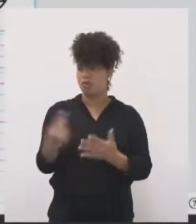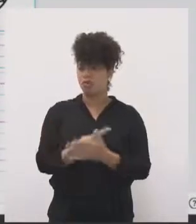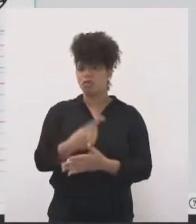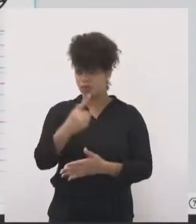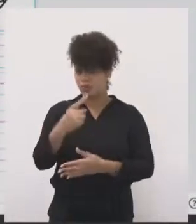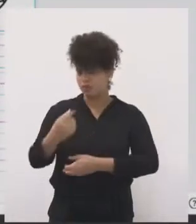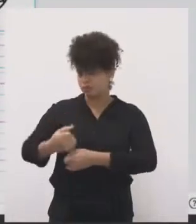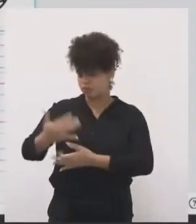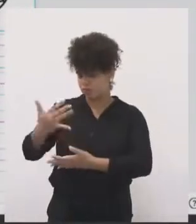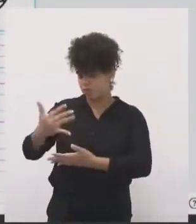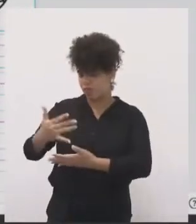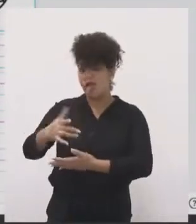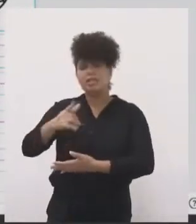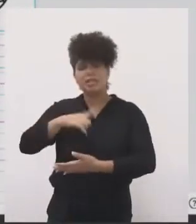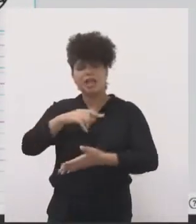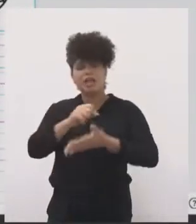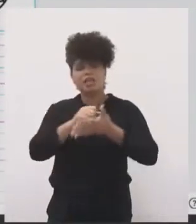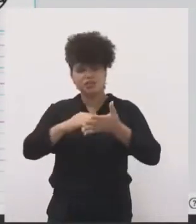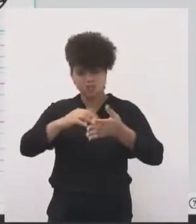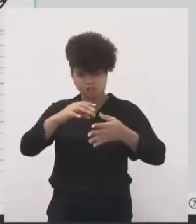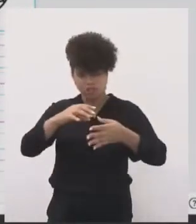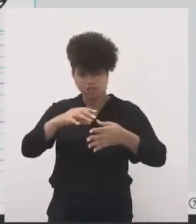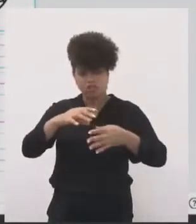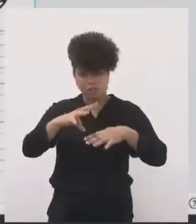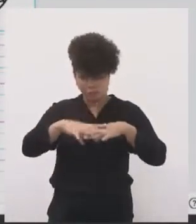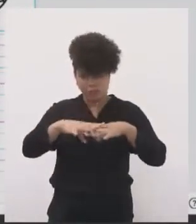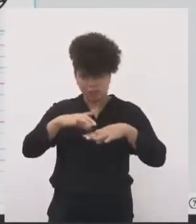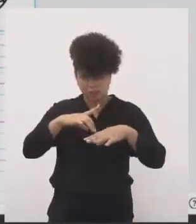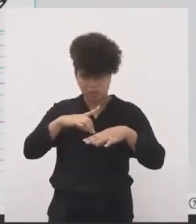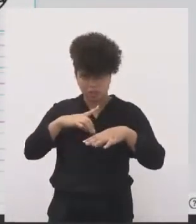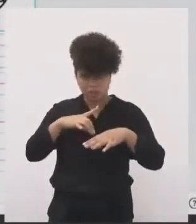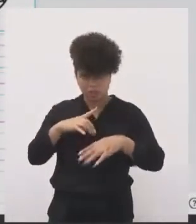tem atividade de matemática também?